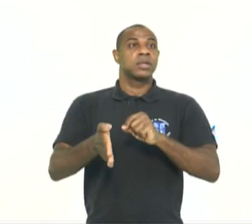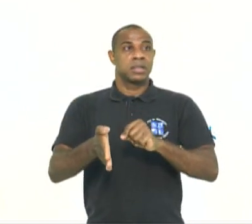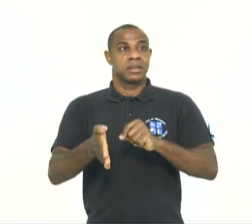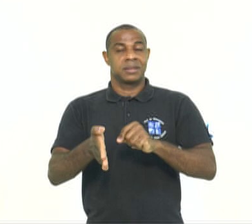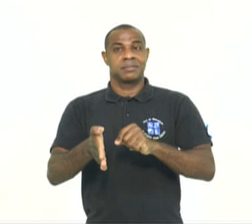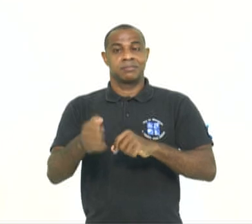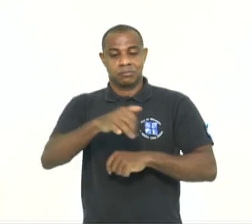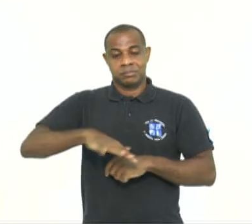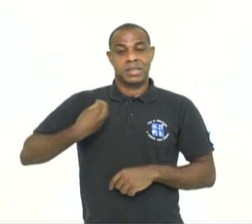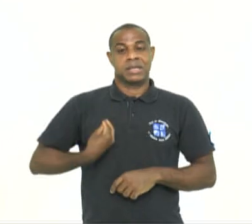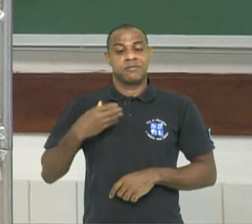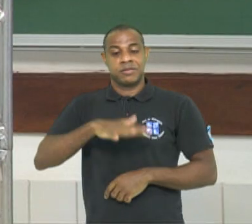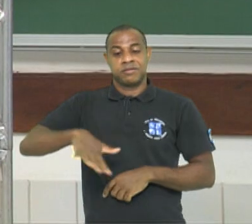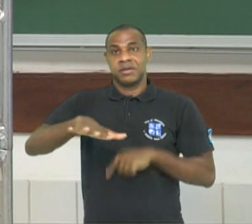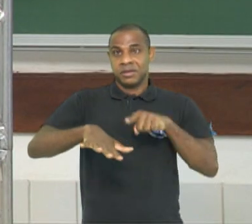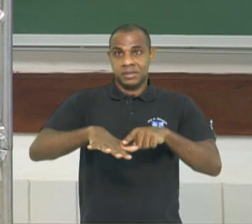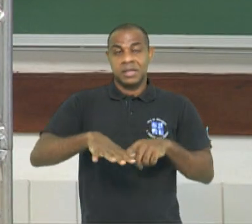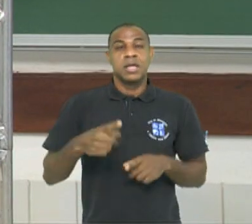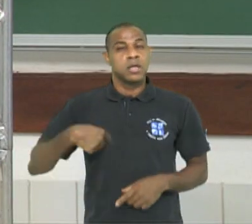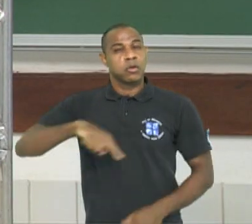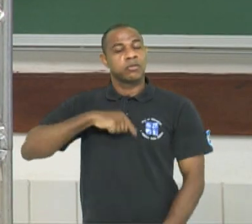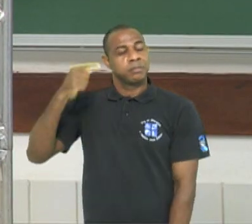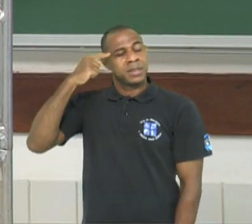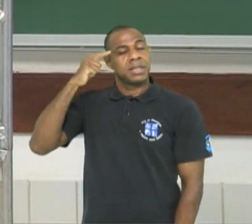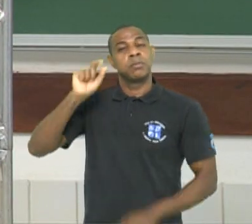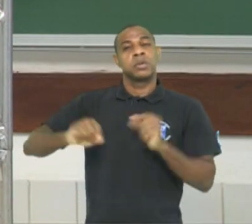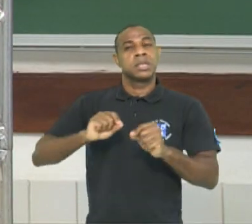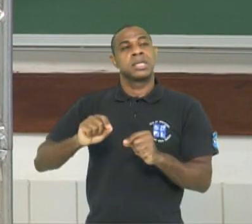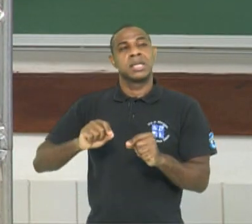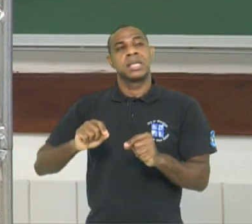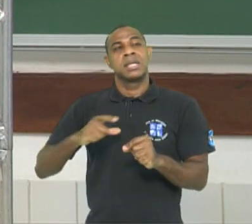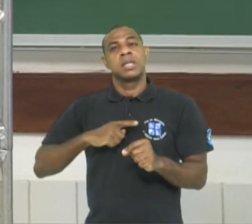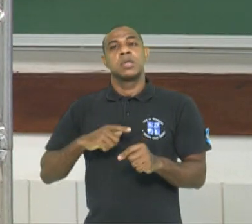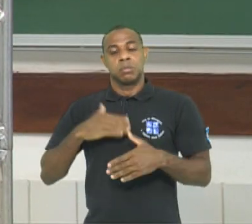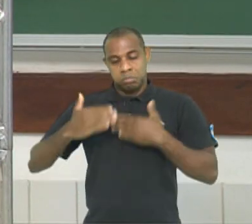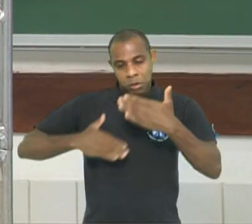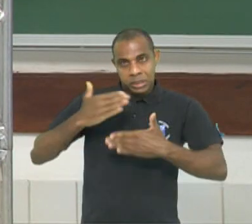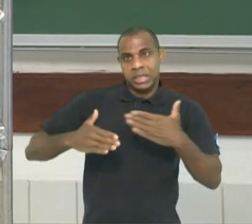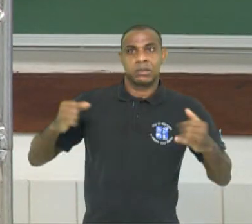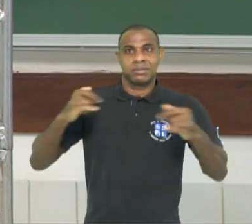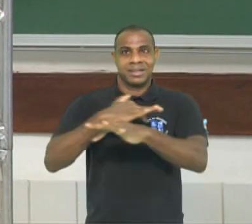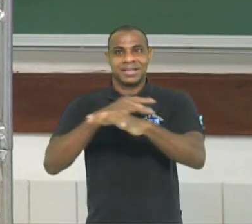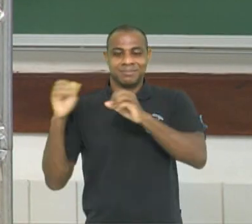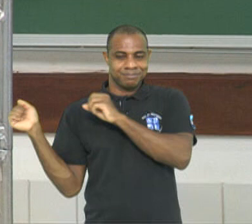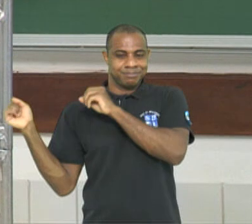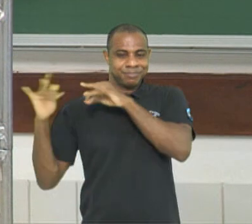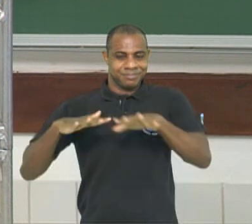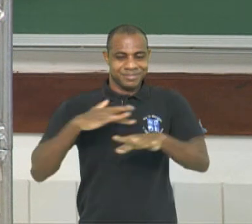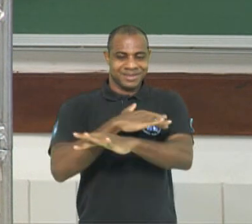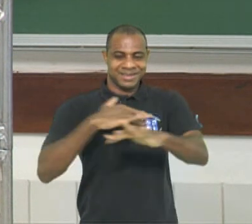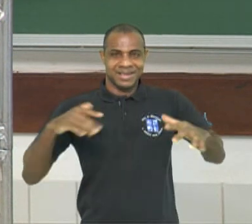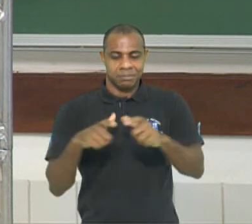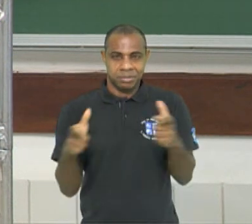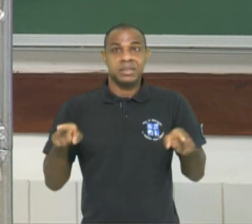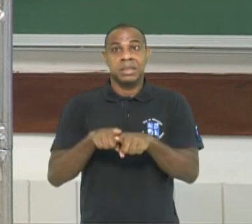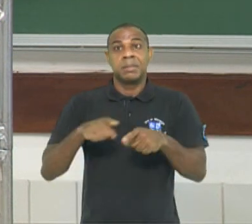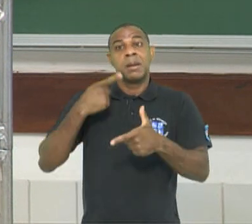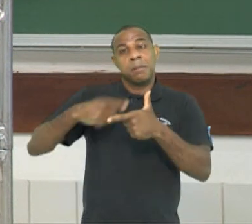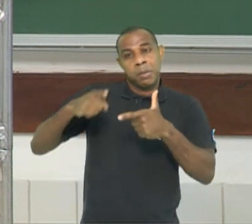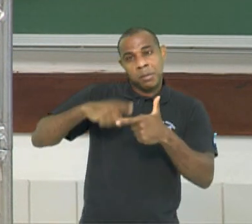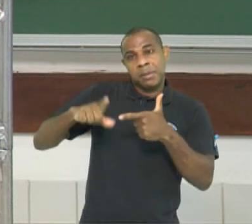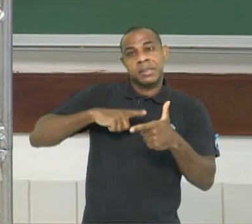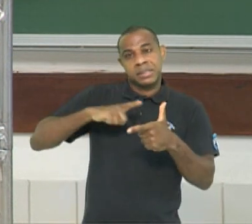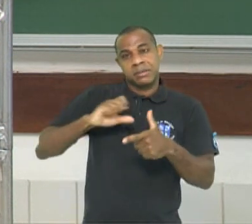nesses espaços urbanos. E a gente pensou tanto o processo de urbanização como também os problemas